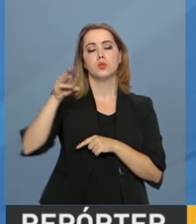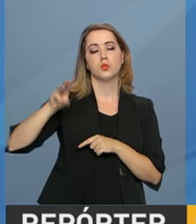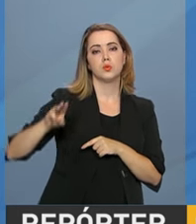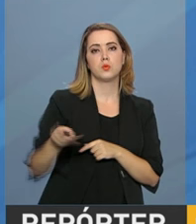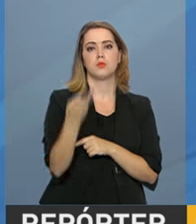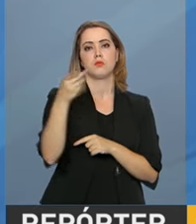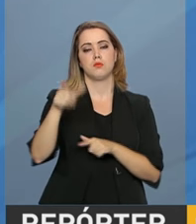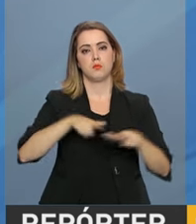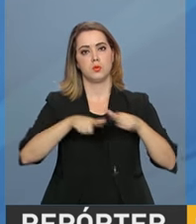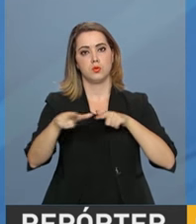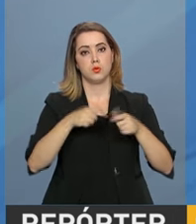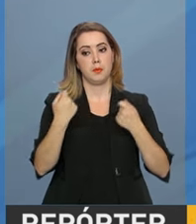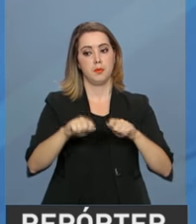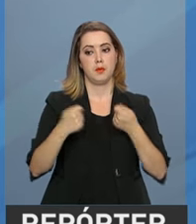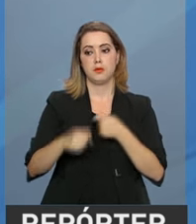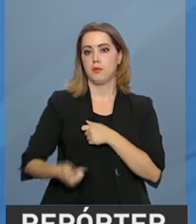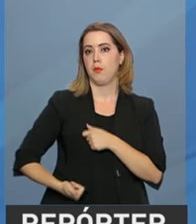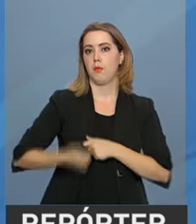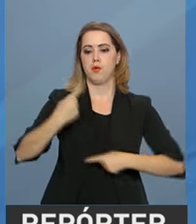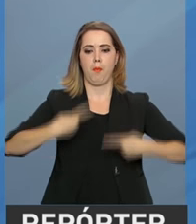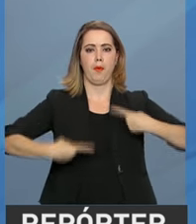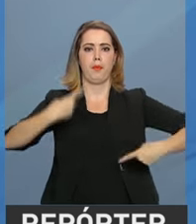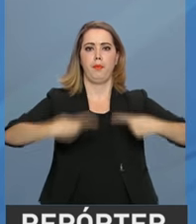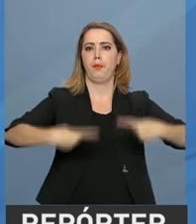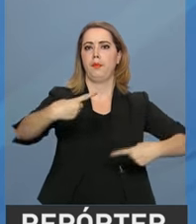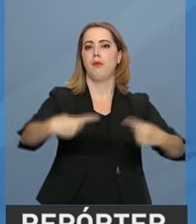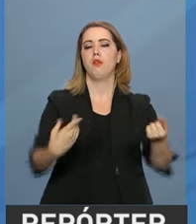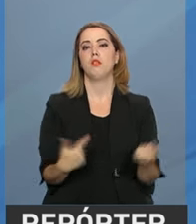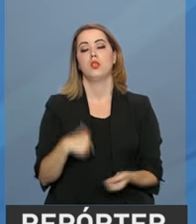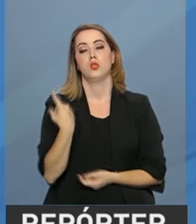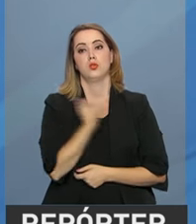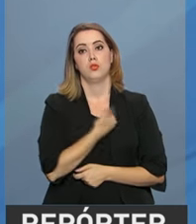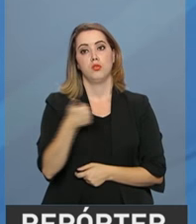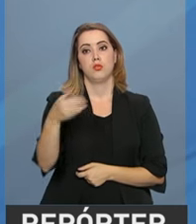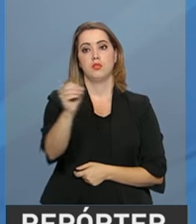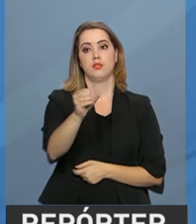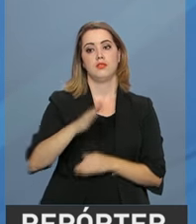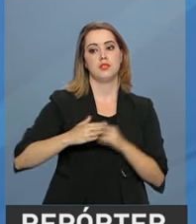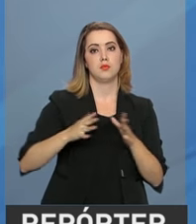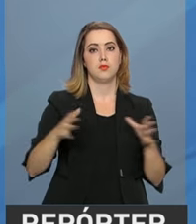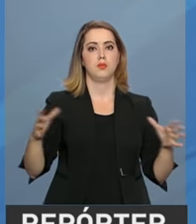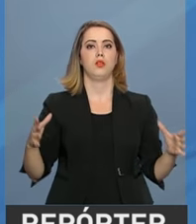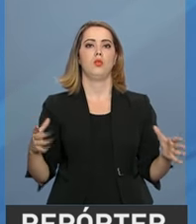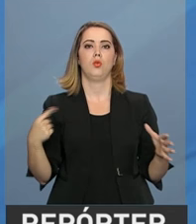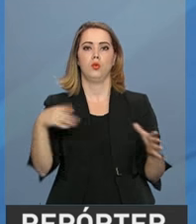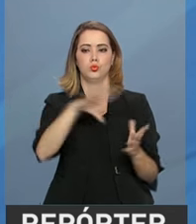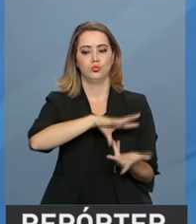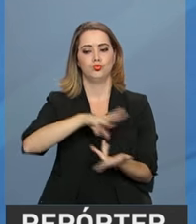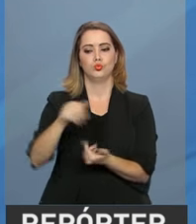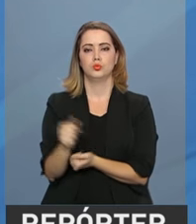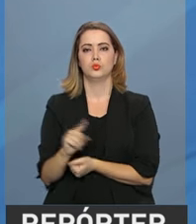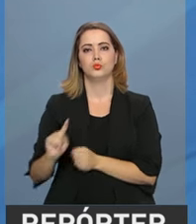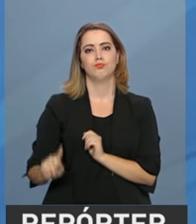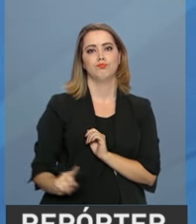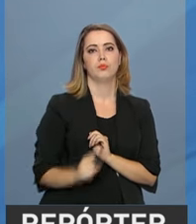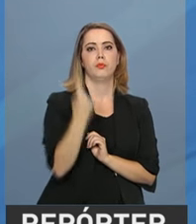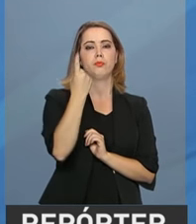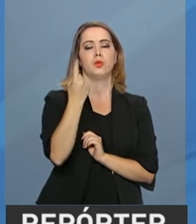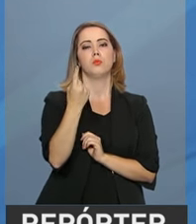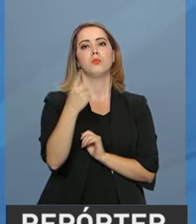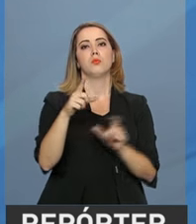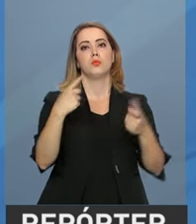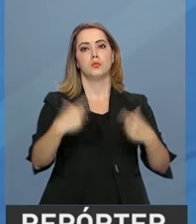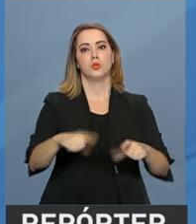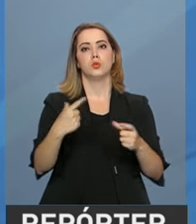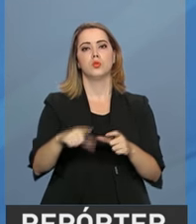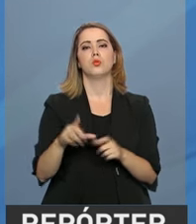ser mais competitivos. Somos a 10ª maior economia de turismo do mundo e estamos em primeiro lugar quando se